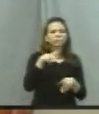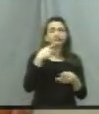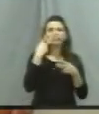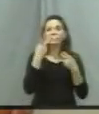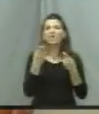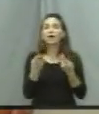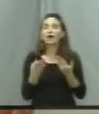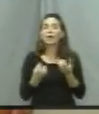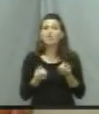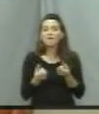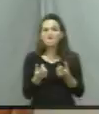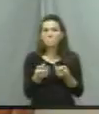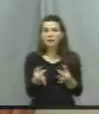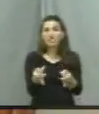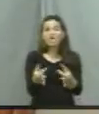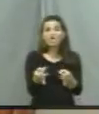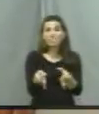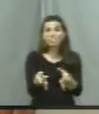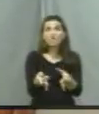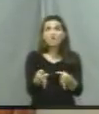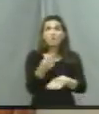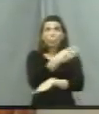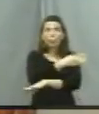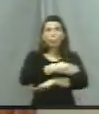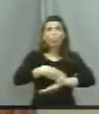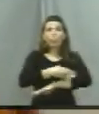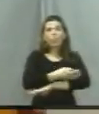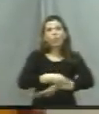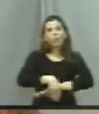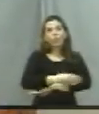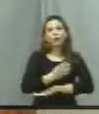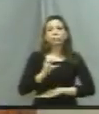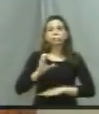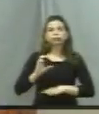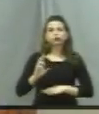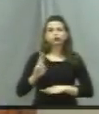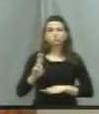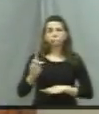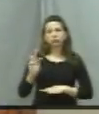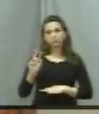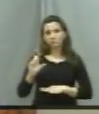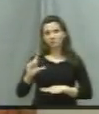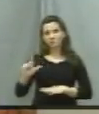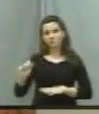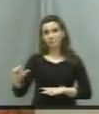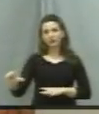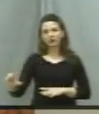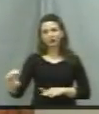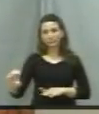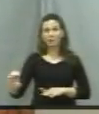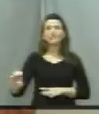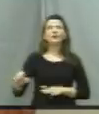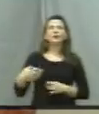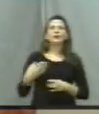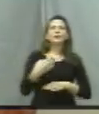foi vendido o hotel, quando foi vendido o estádio municipal.